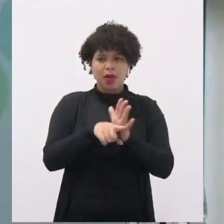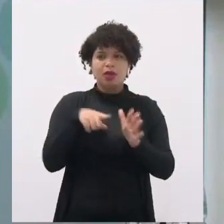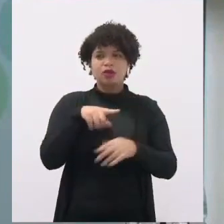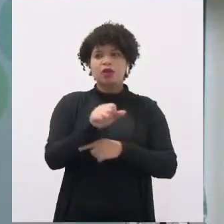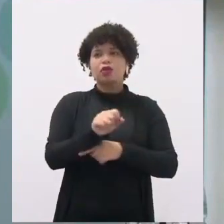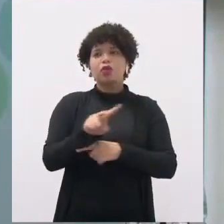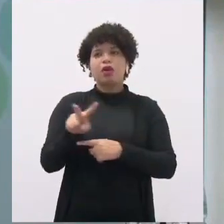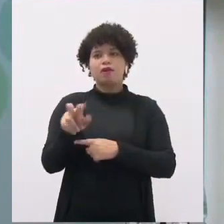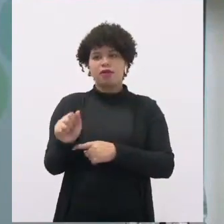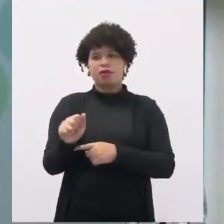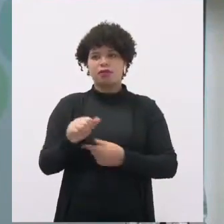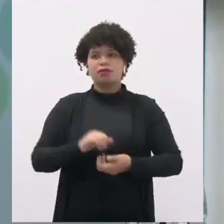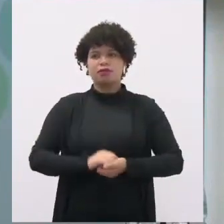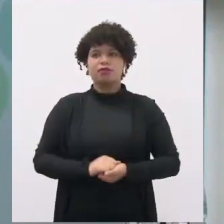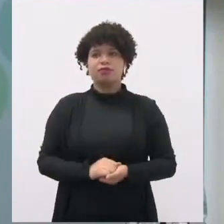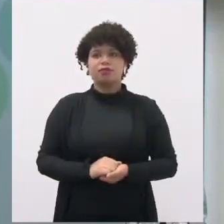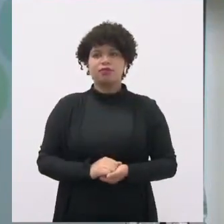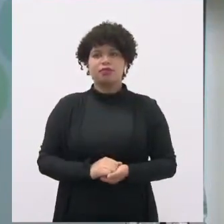ambiente AVA.